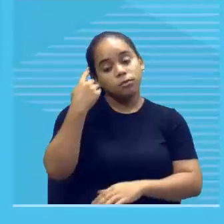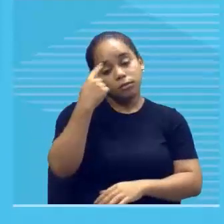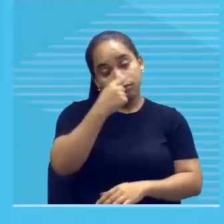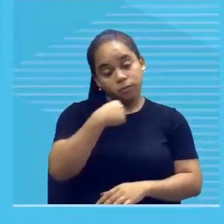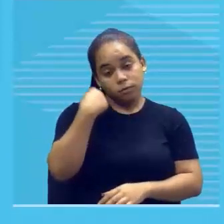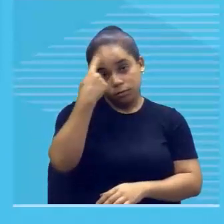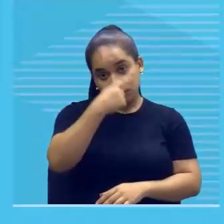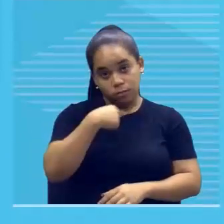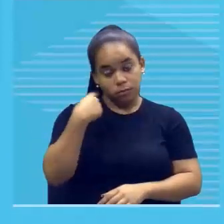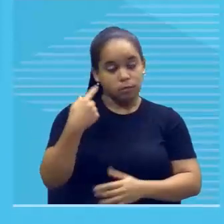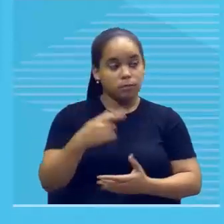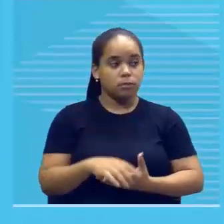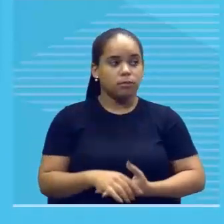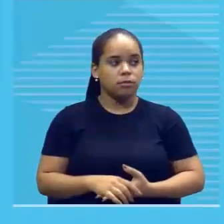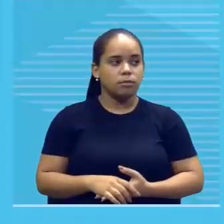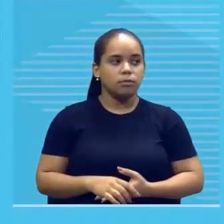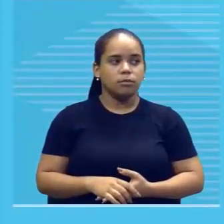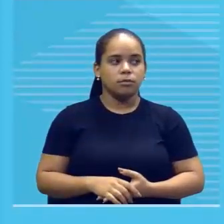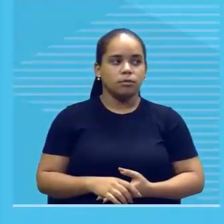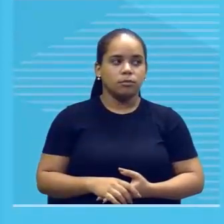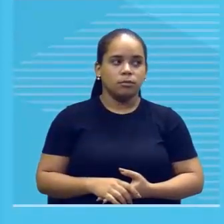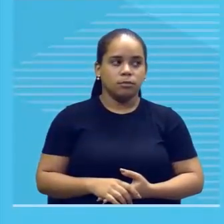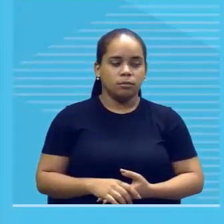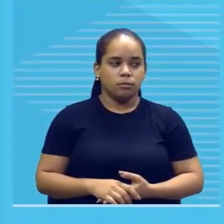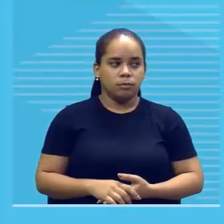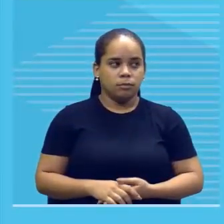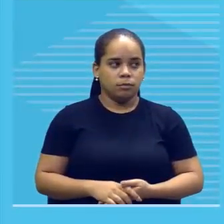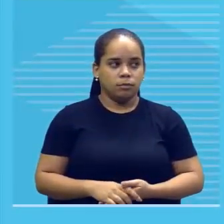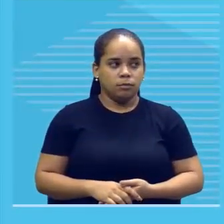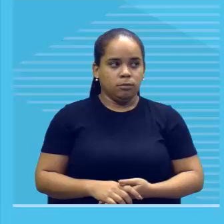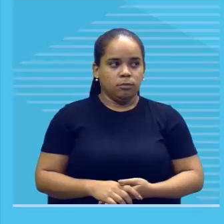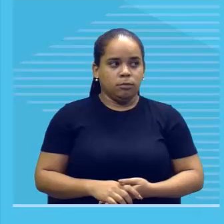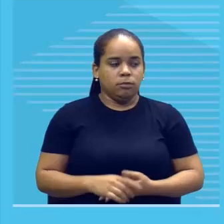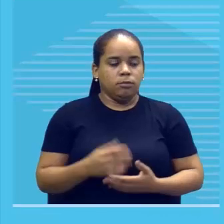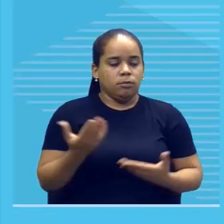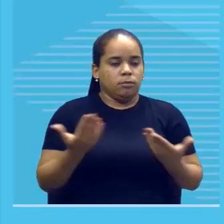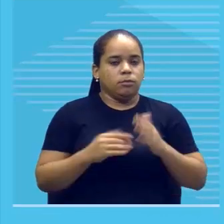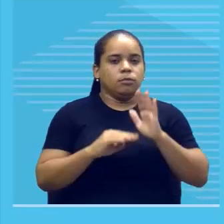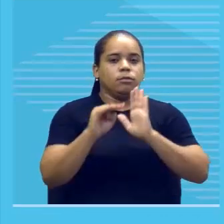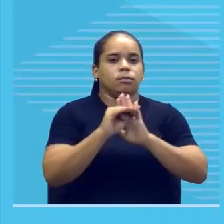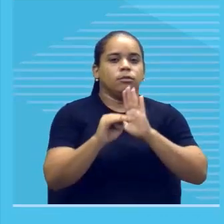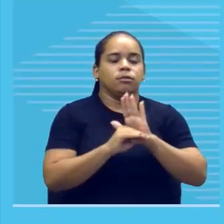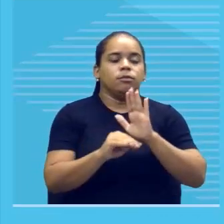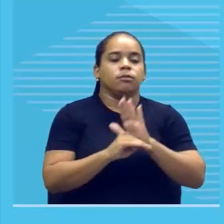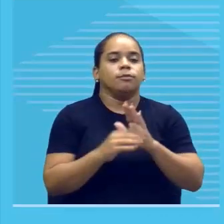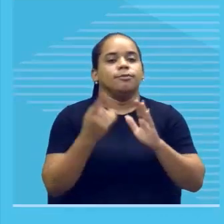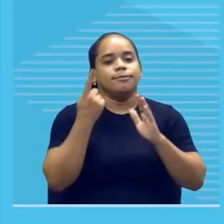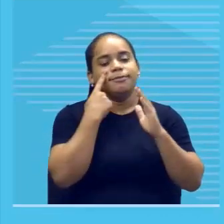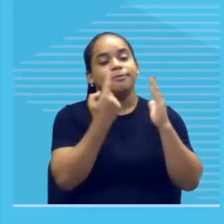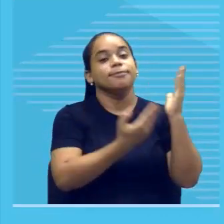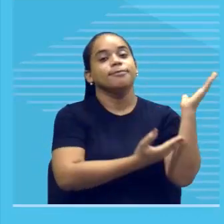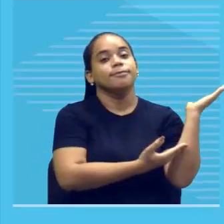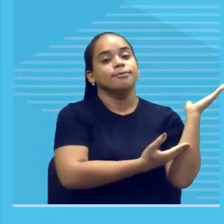muito bem vamos colocar aqui ó a funcionar is páginas